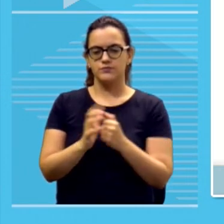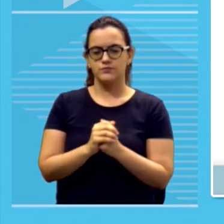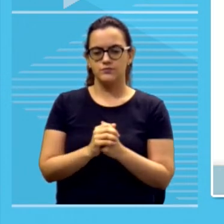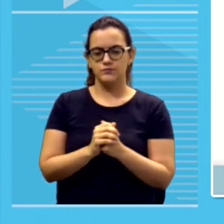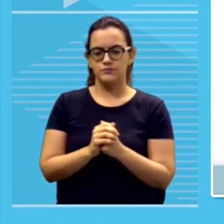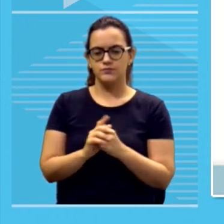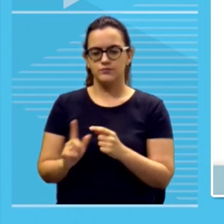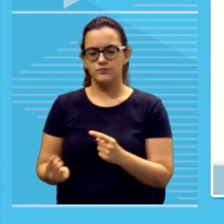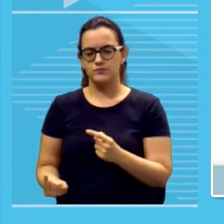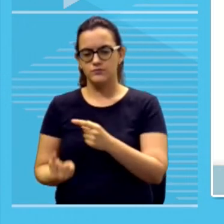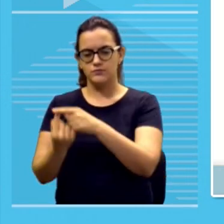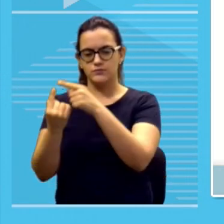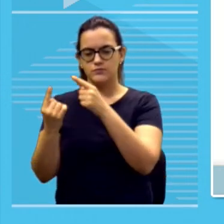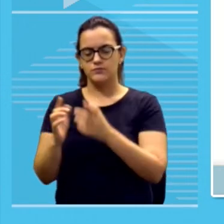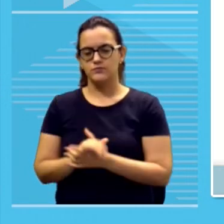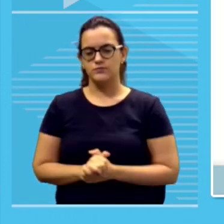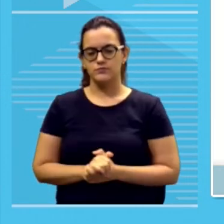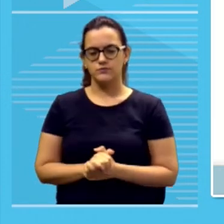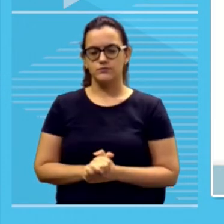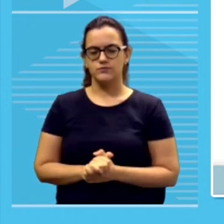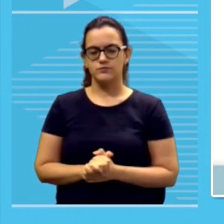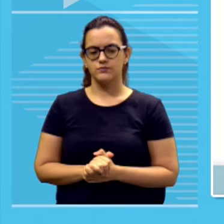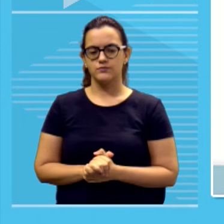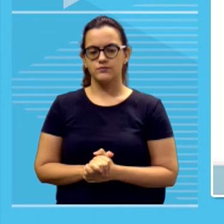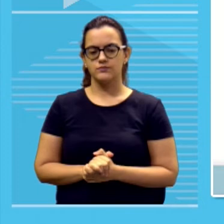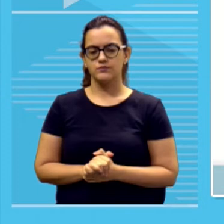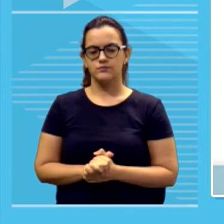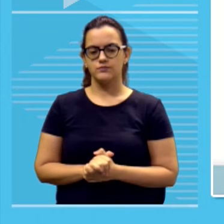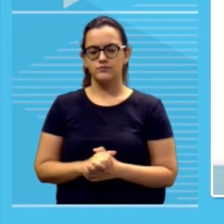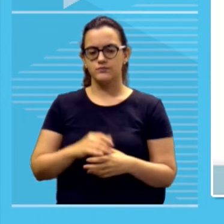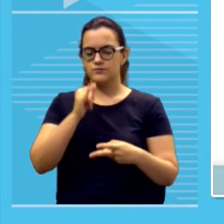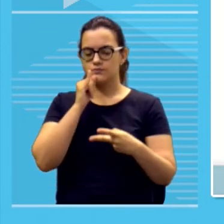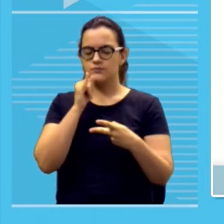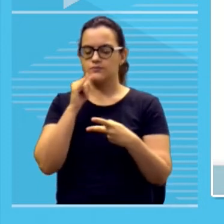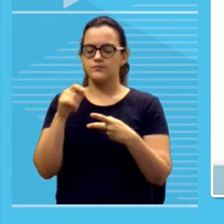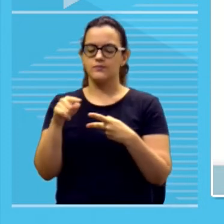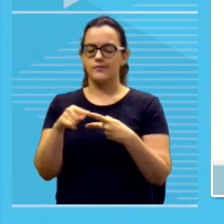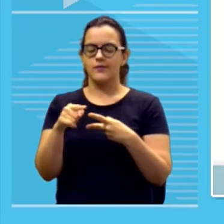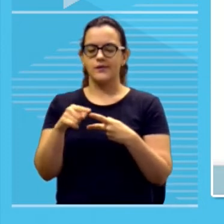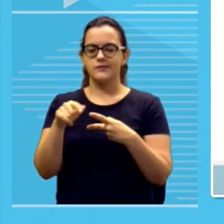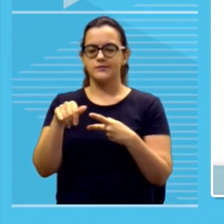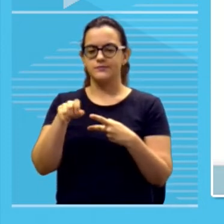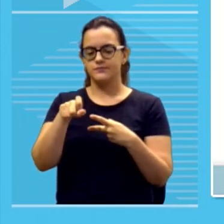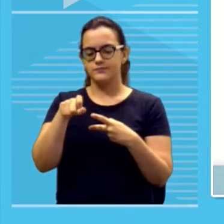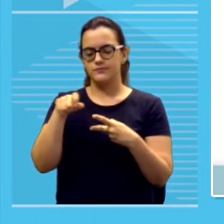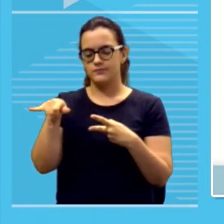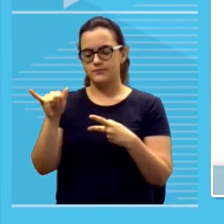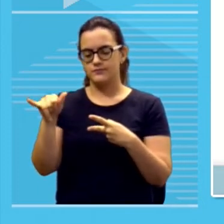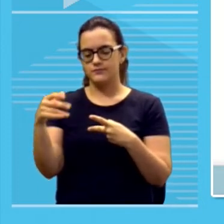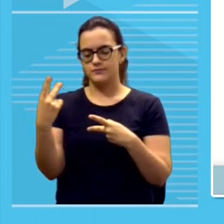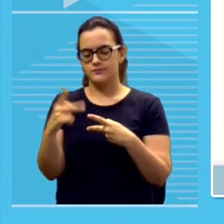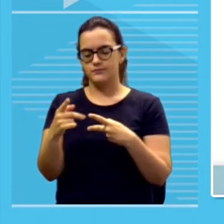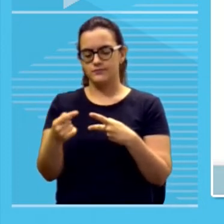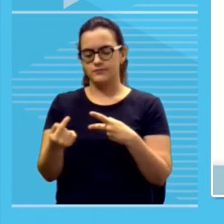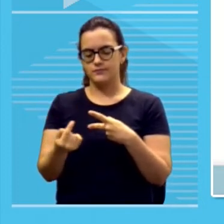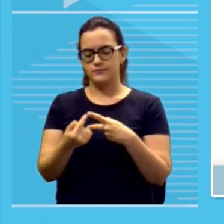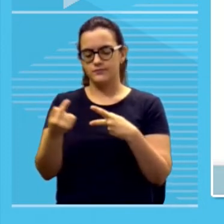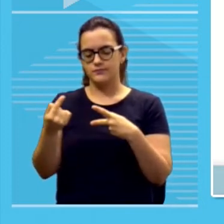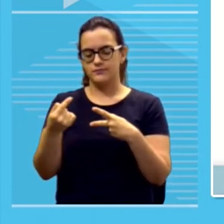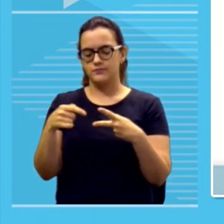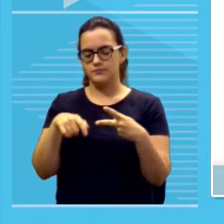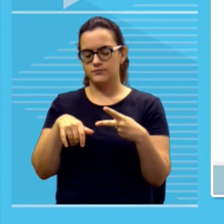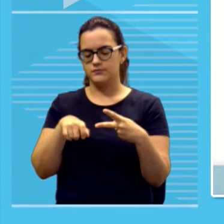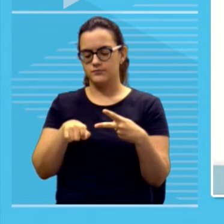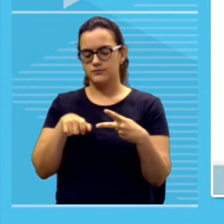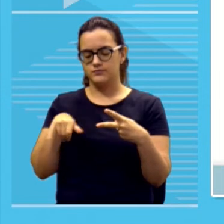mas o yc que é menos 12 menos o y a que é 2 ao